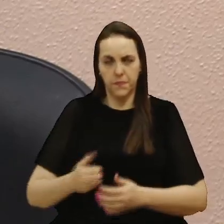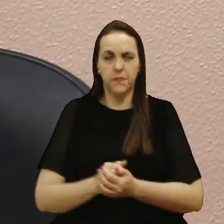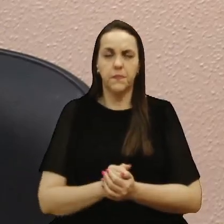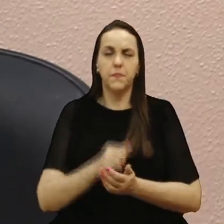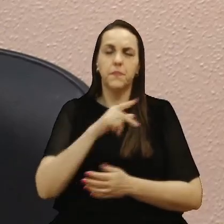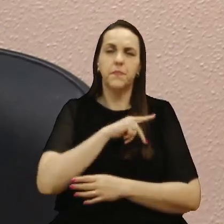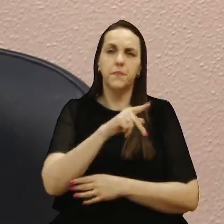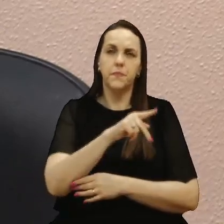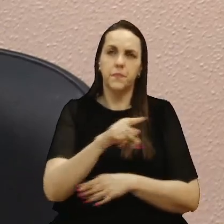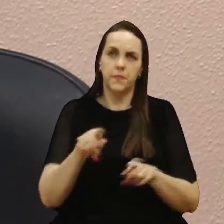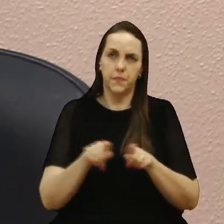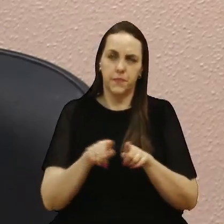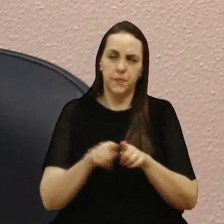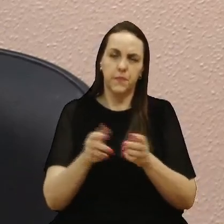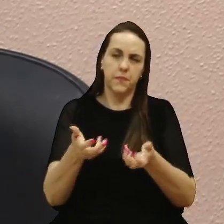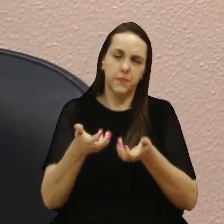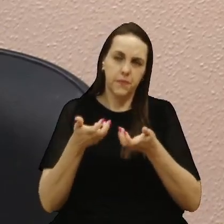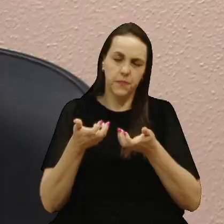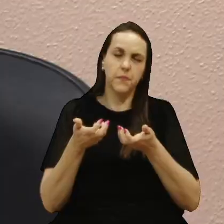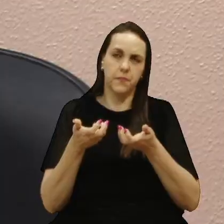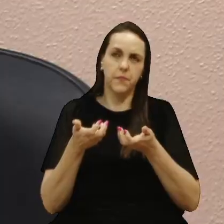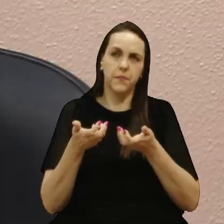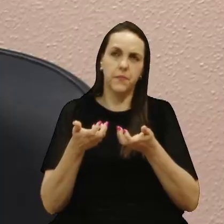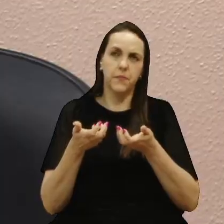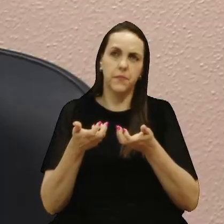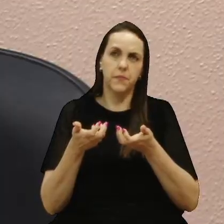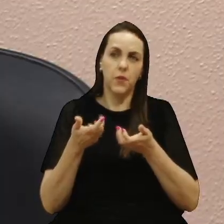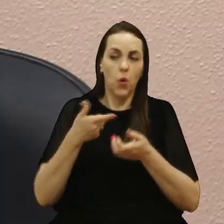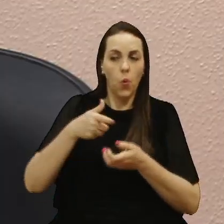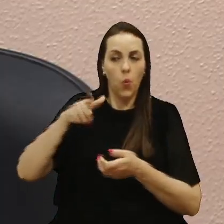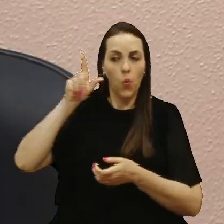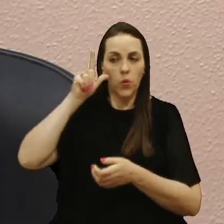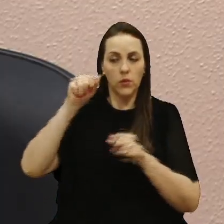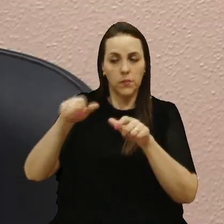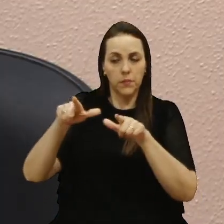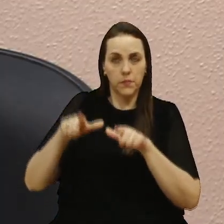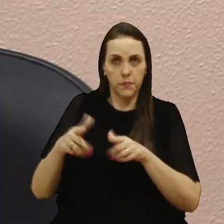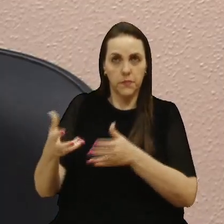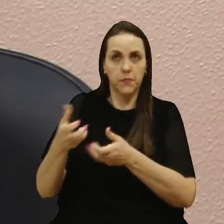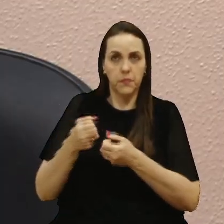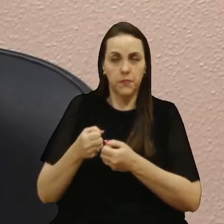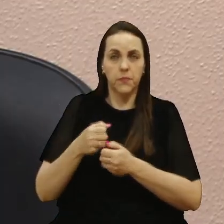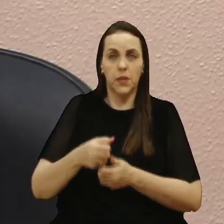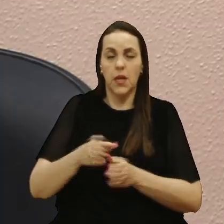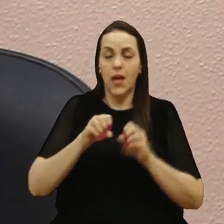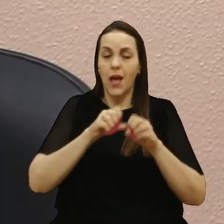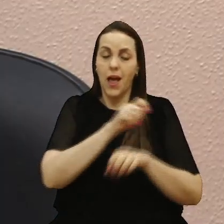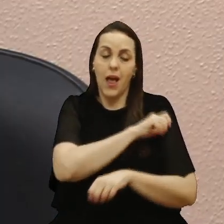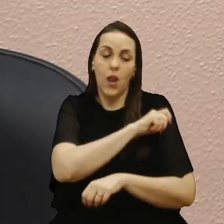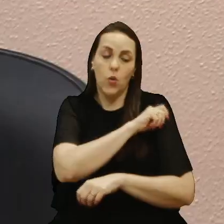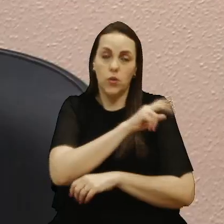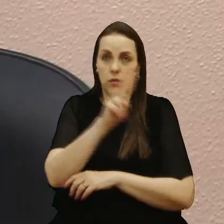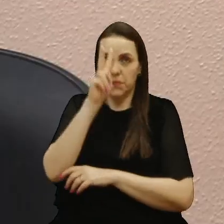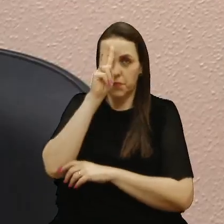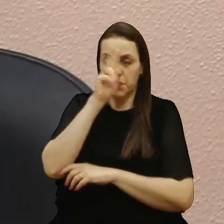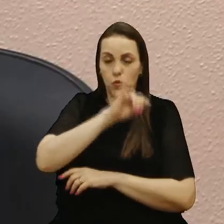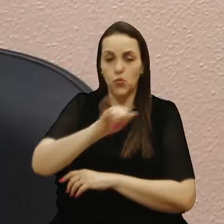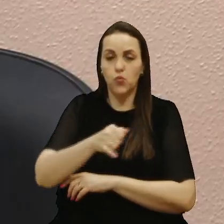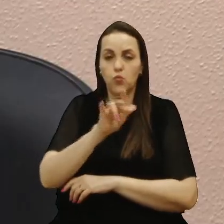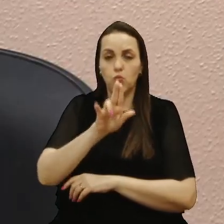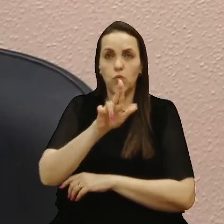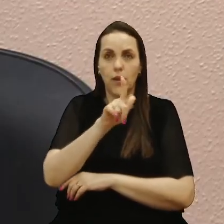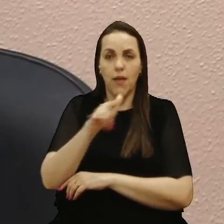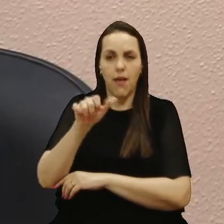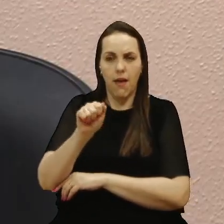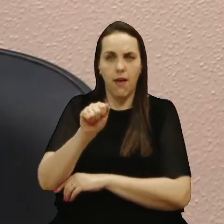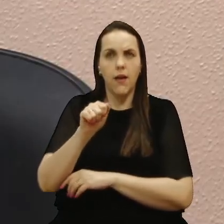queria aqui destacar que ontem recebi no meu gabinete a estudante do ensino médio, Júlia Lidoni, que desenvolveu um sistema de monitoramento remoto para a